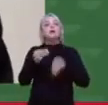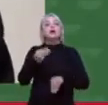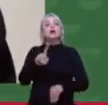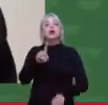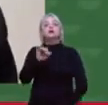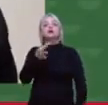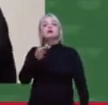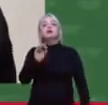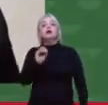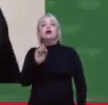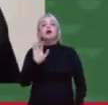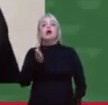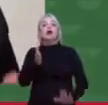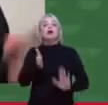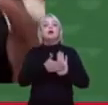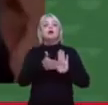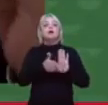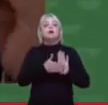proposta.